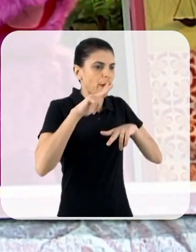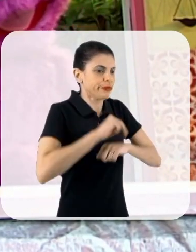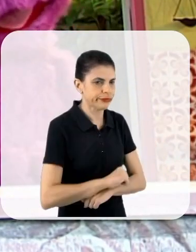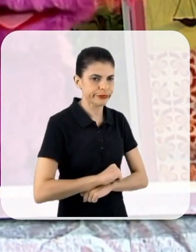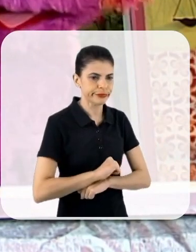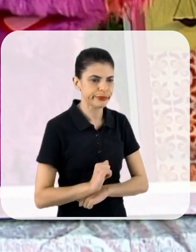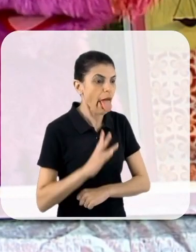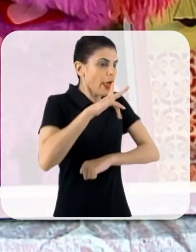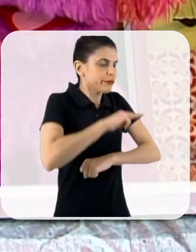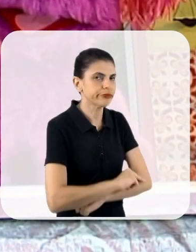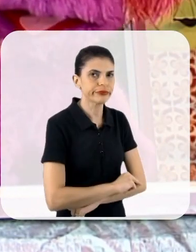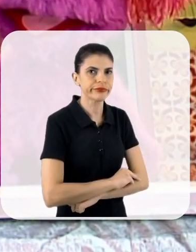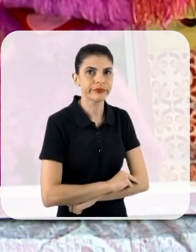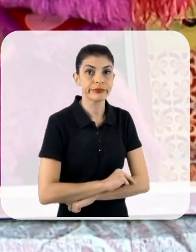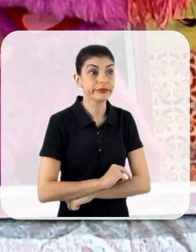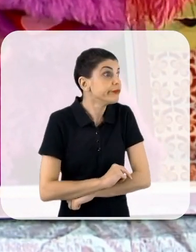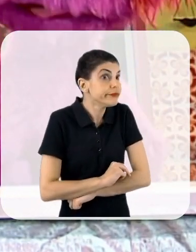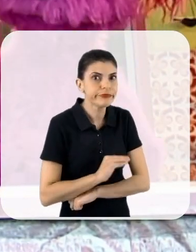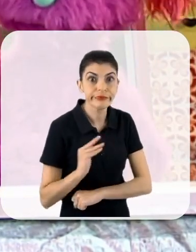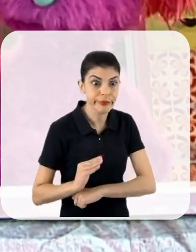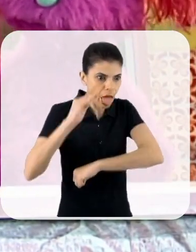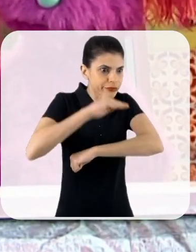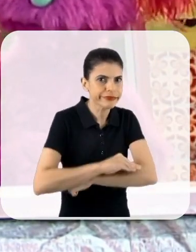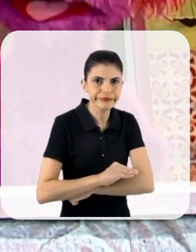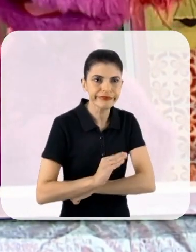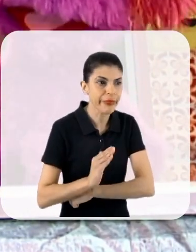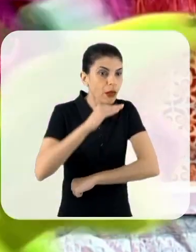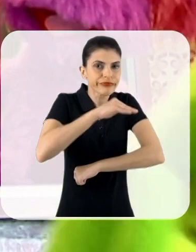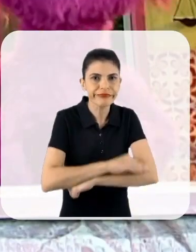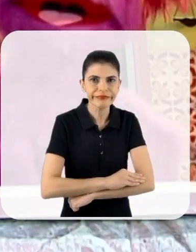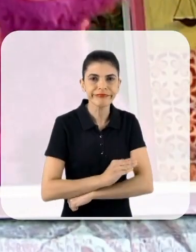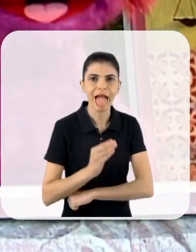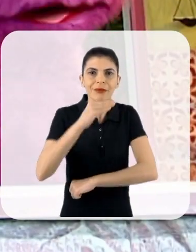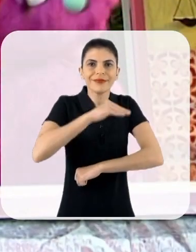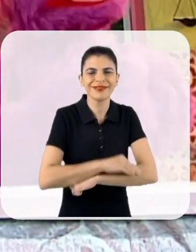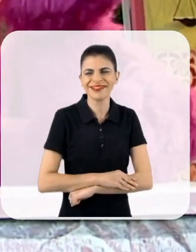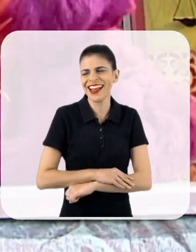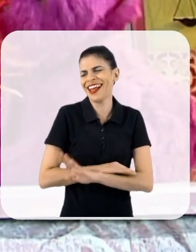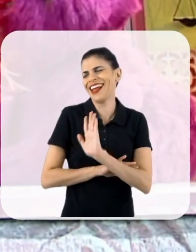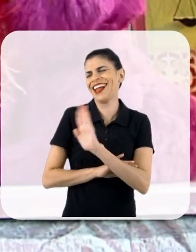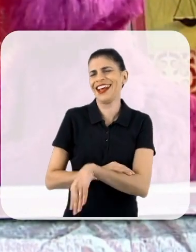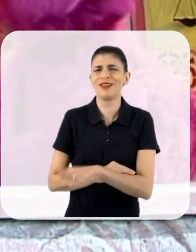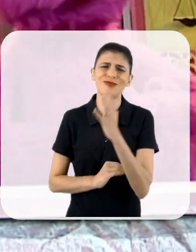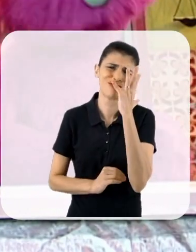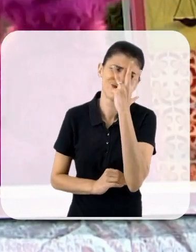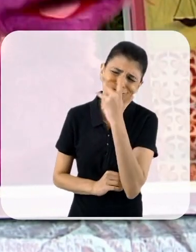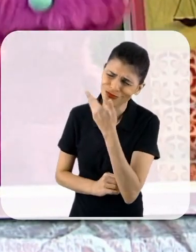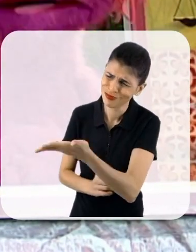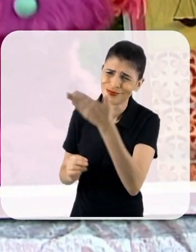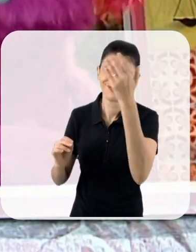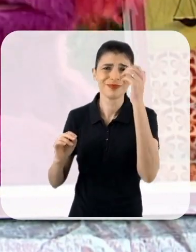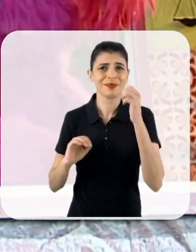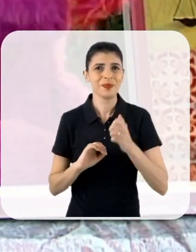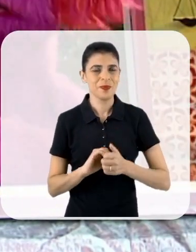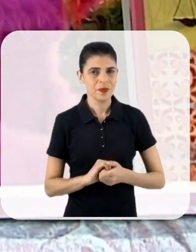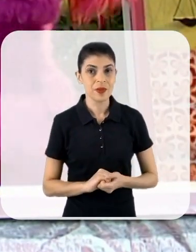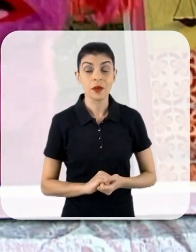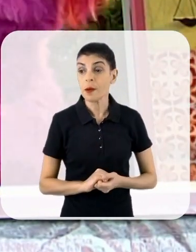Rabap. Rabap. Rabap. Rabap. Que lindo!